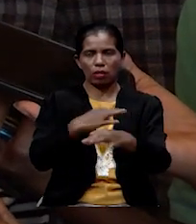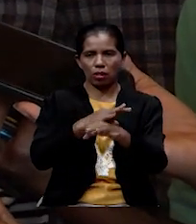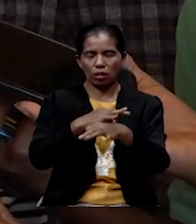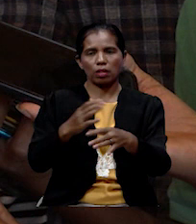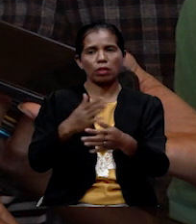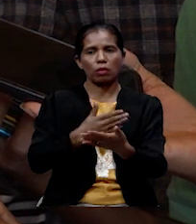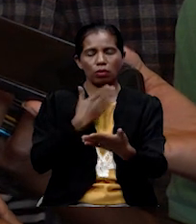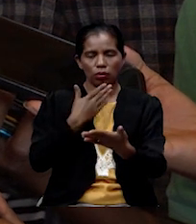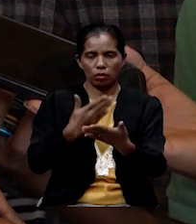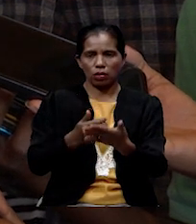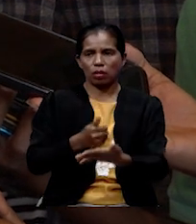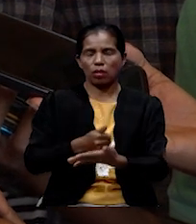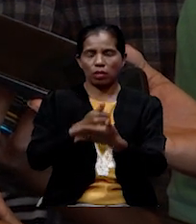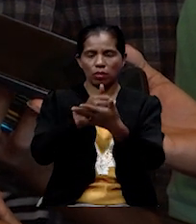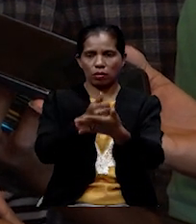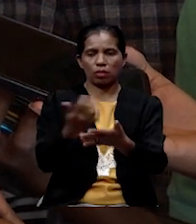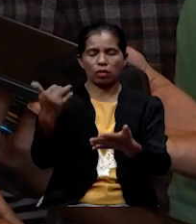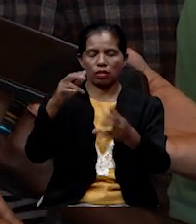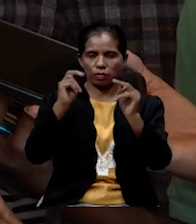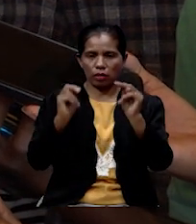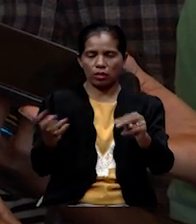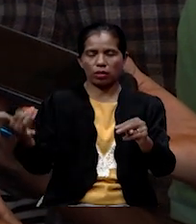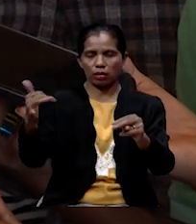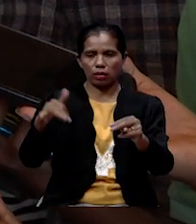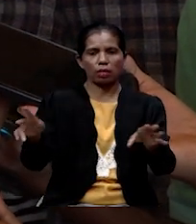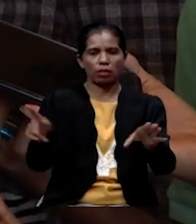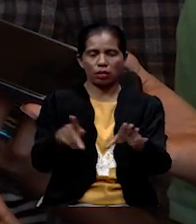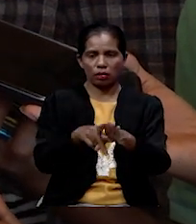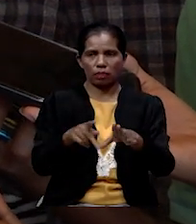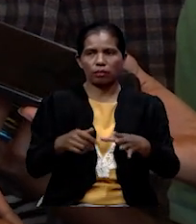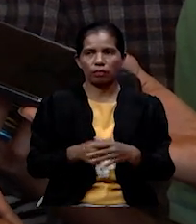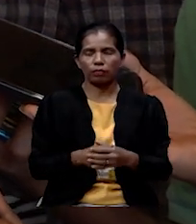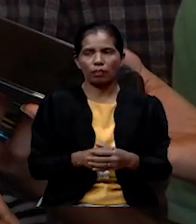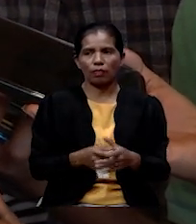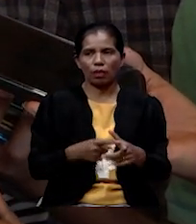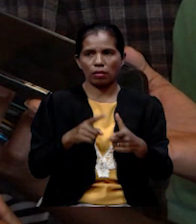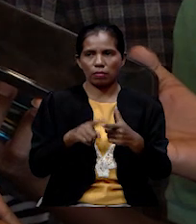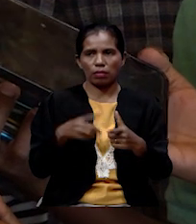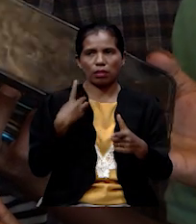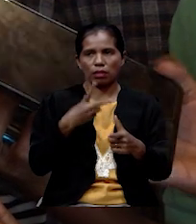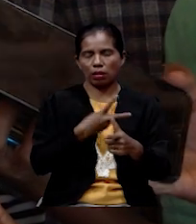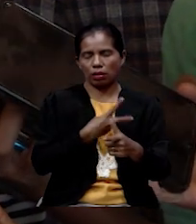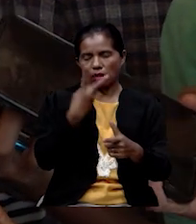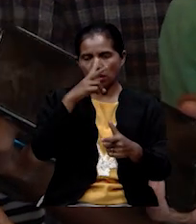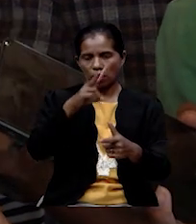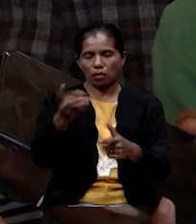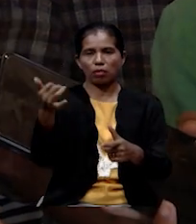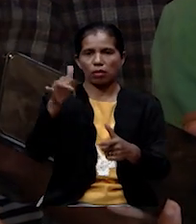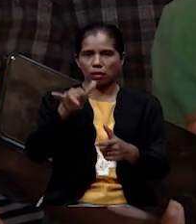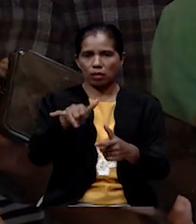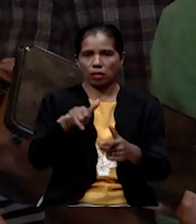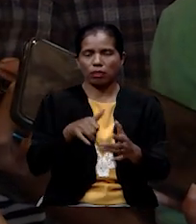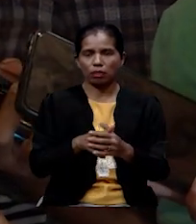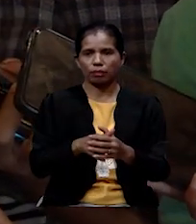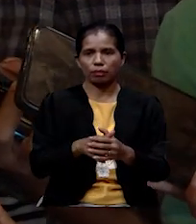ba atendimento hirak ne be necesita ser ne presenza e segundo ita mo sare basira ne be maka